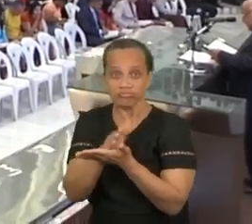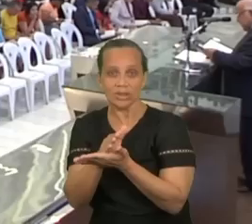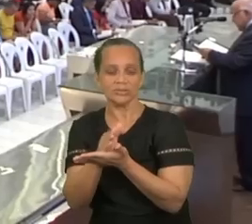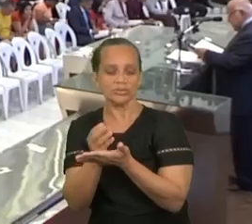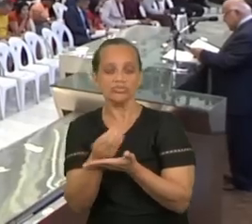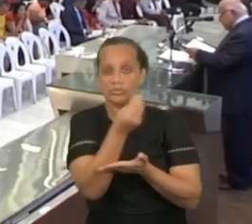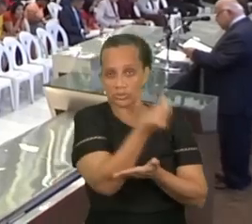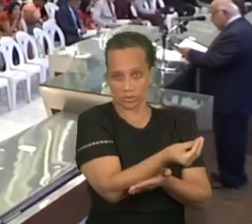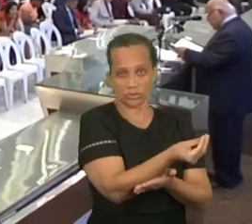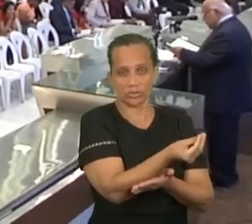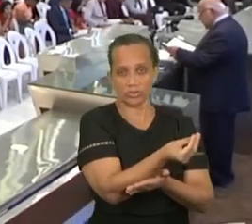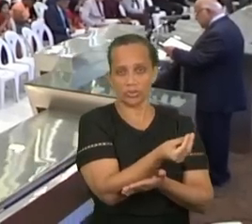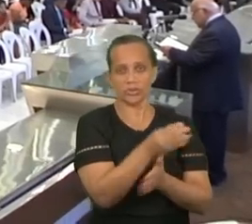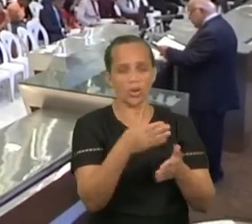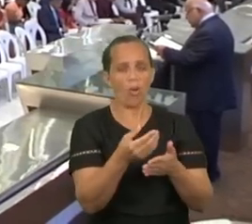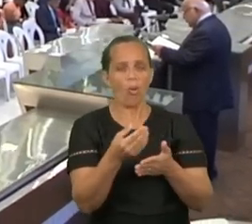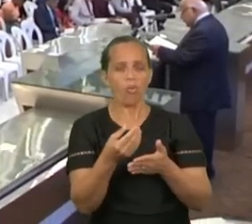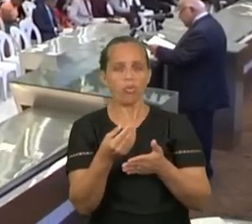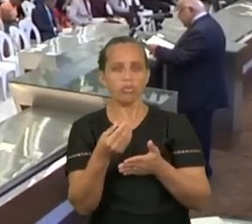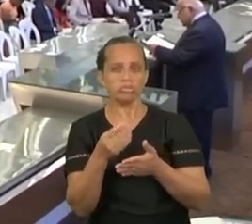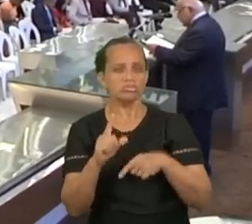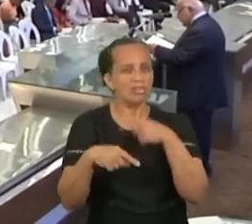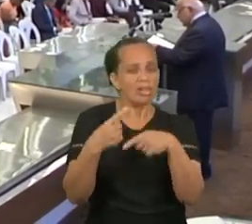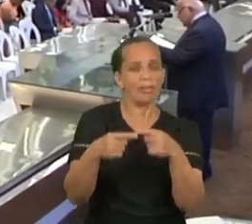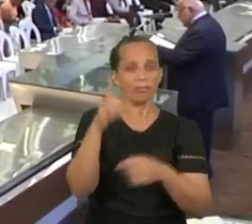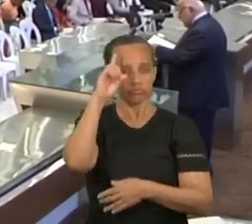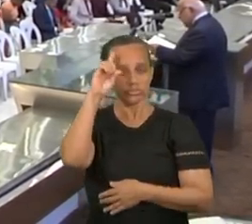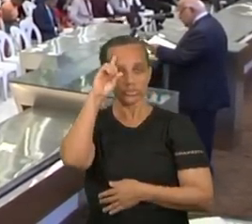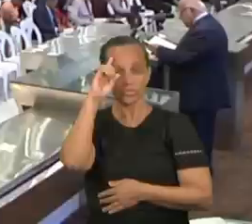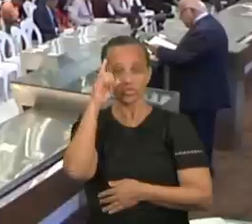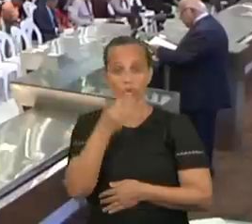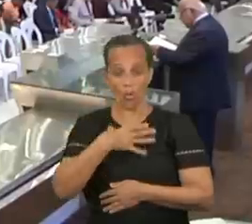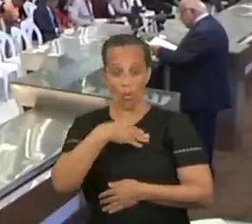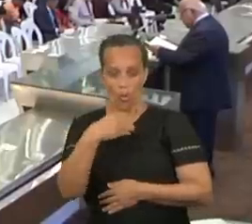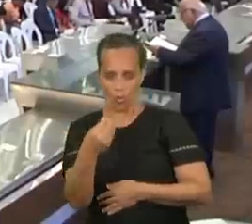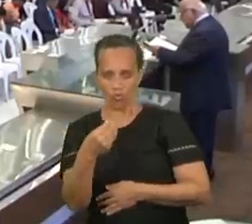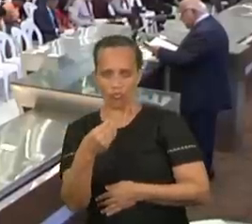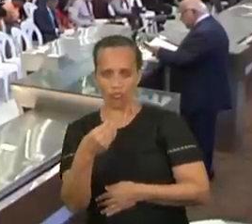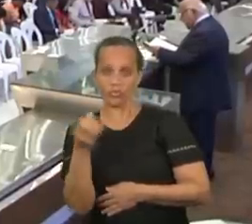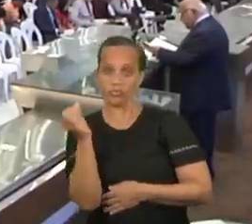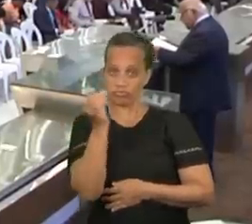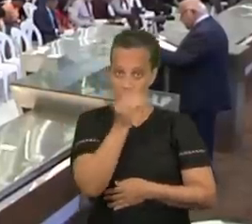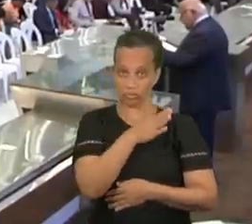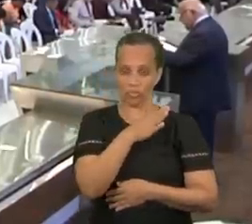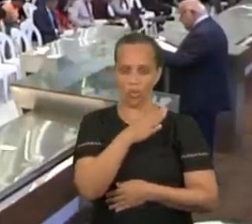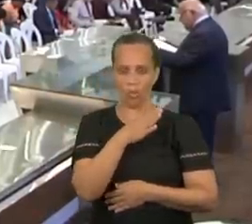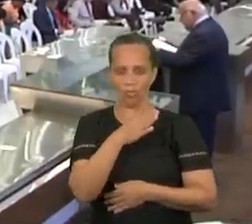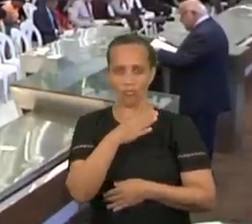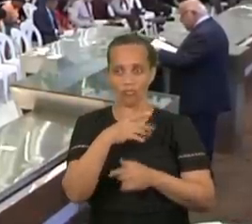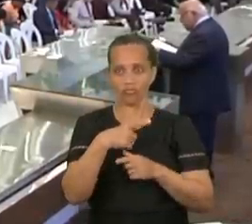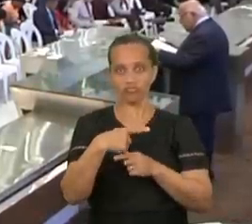fazenda e poucos dias depois o filho mais novo ajuntando tudo Partiu para uma